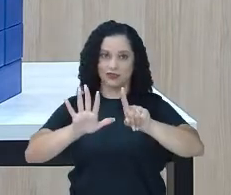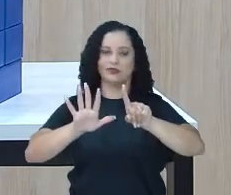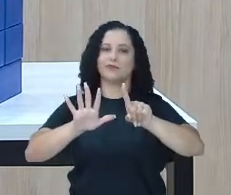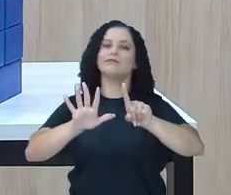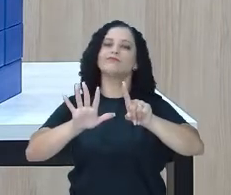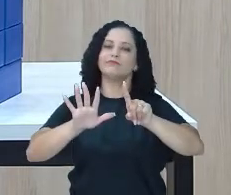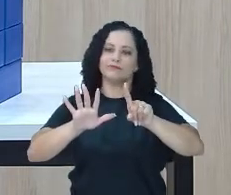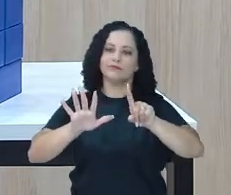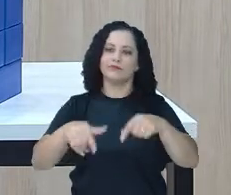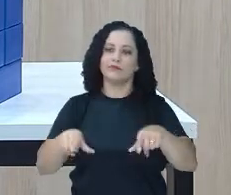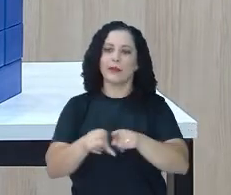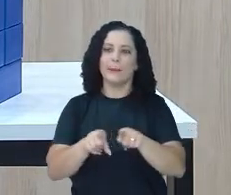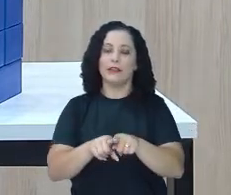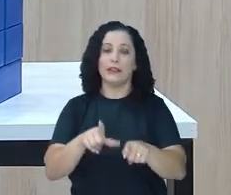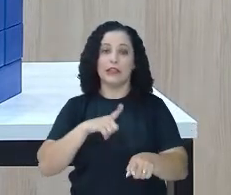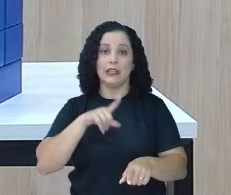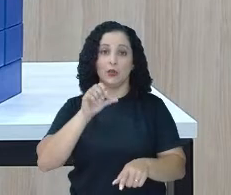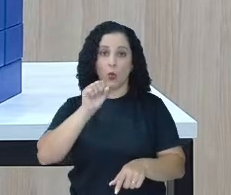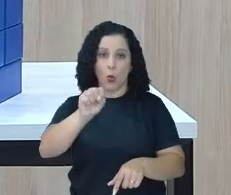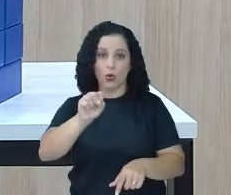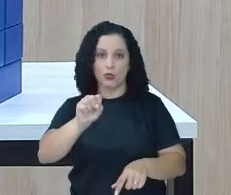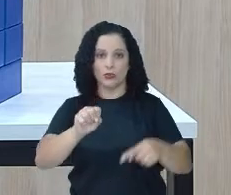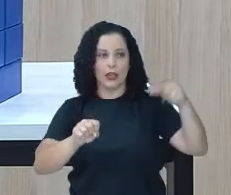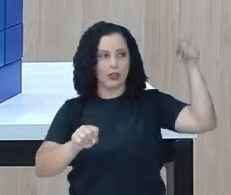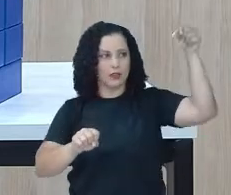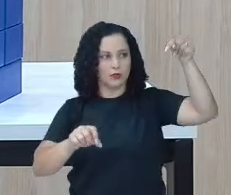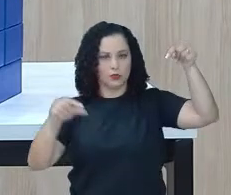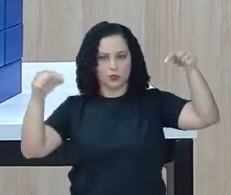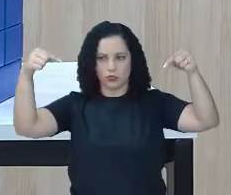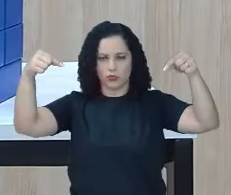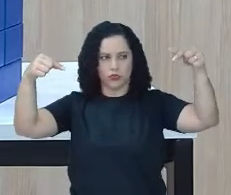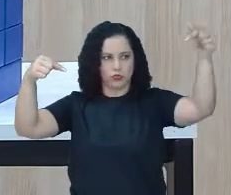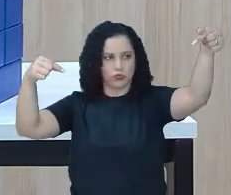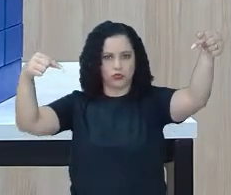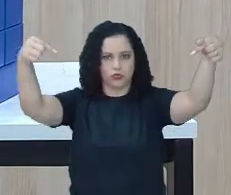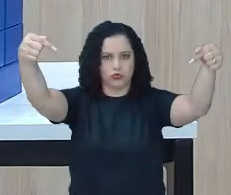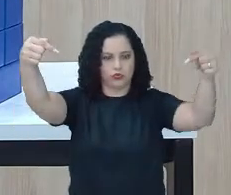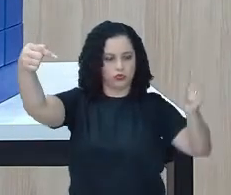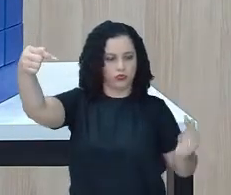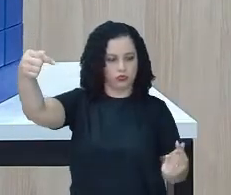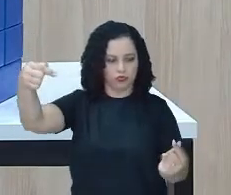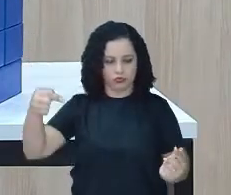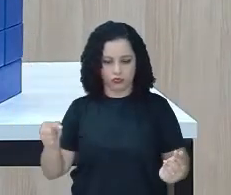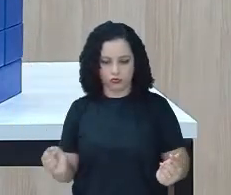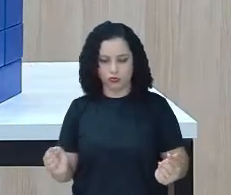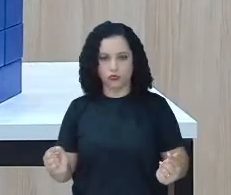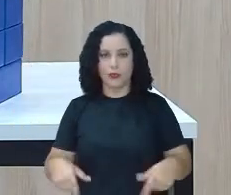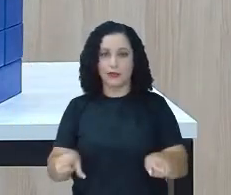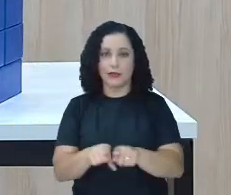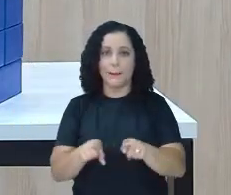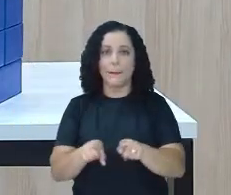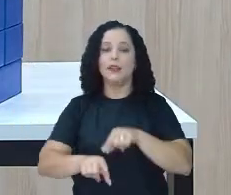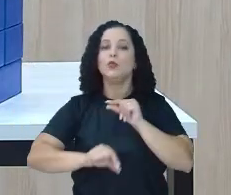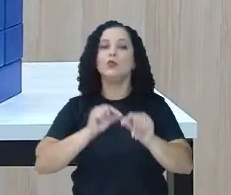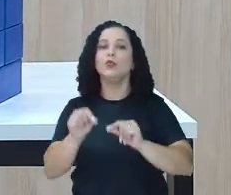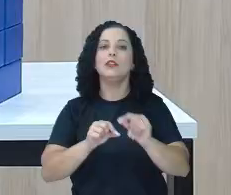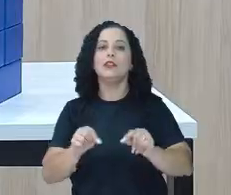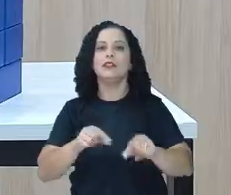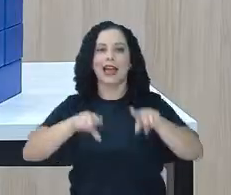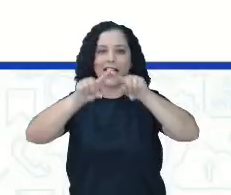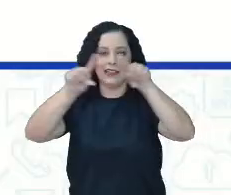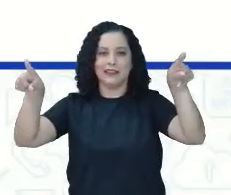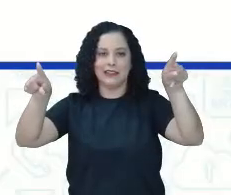retangulares. A gente tem 8 vértices, ó, que são os pontinhos de encontro. E a gente vai ter aí 12 arestas, né? Que são essas linhas. A